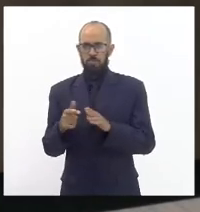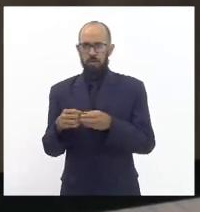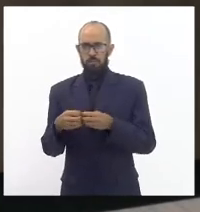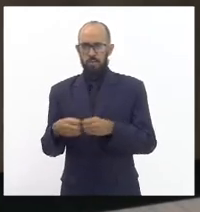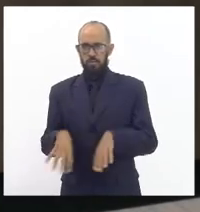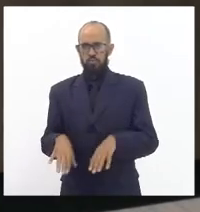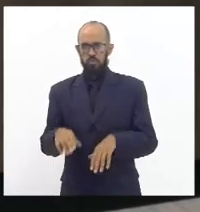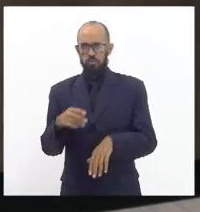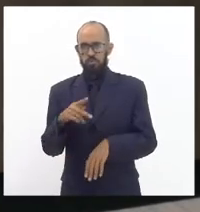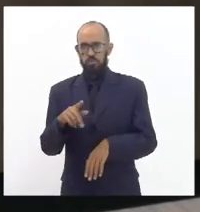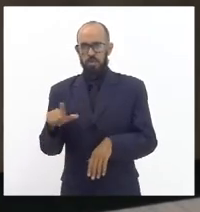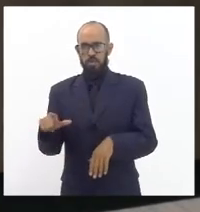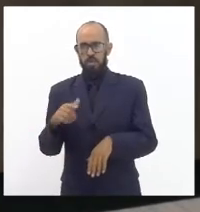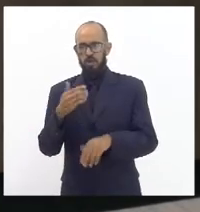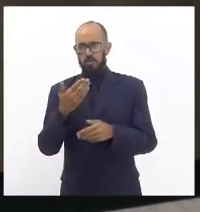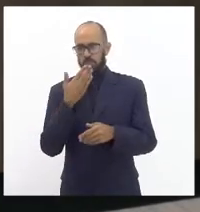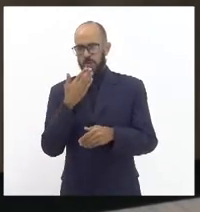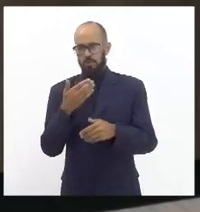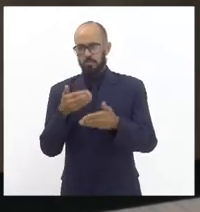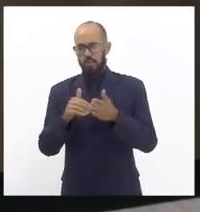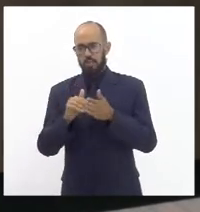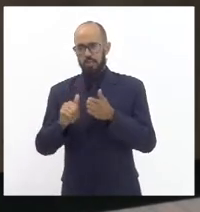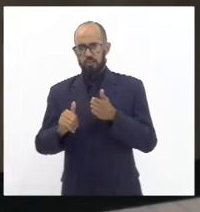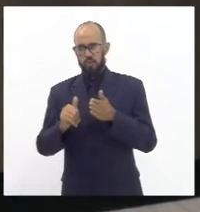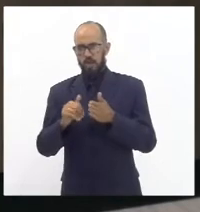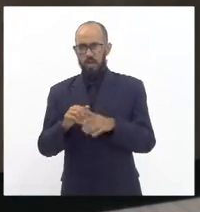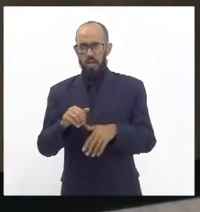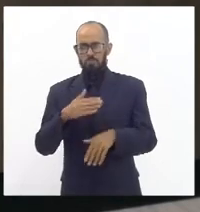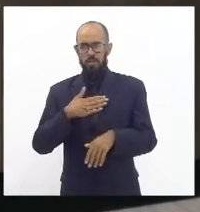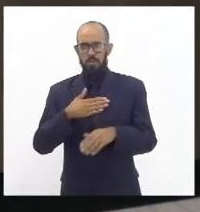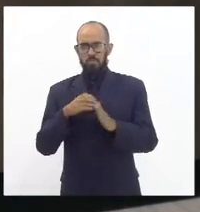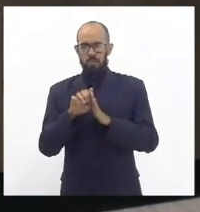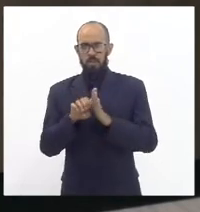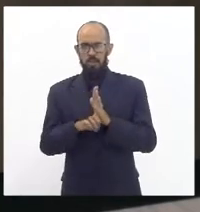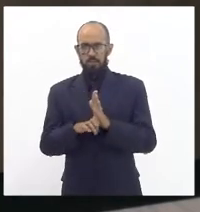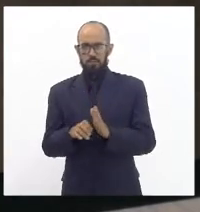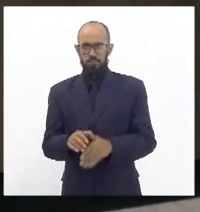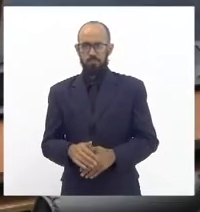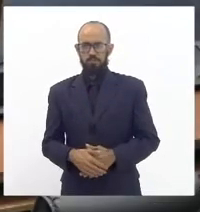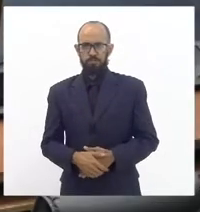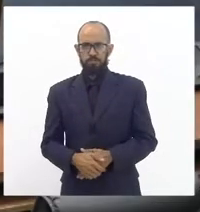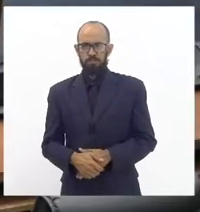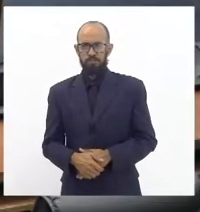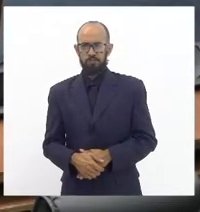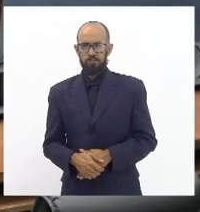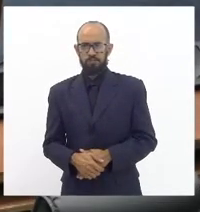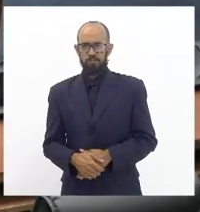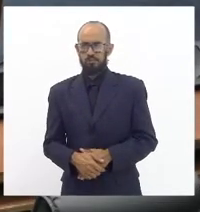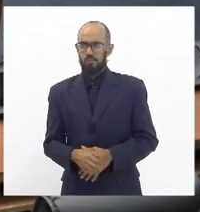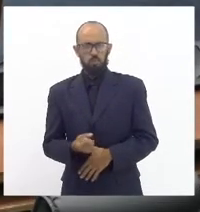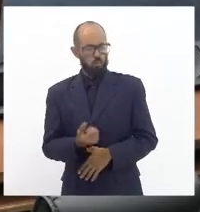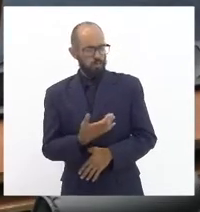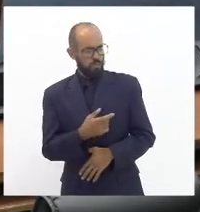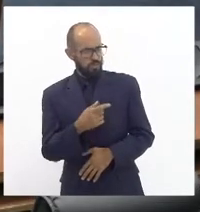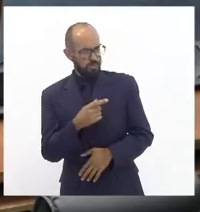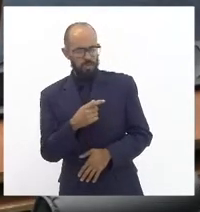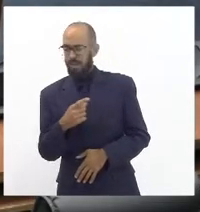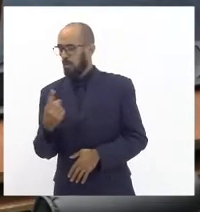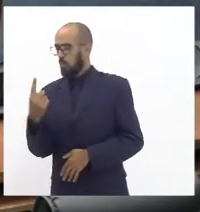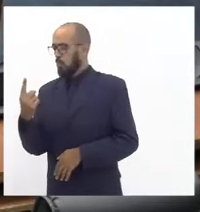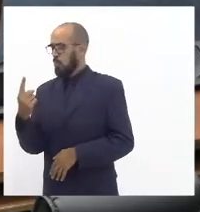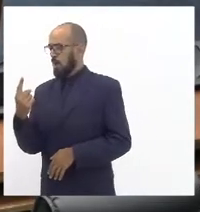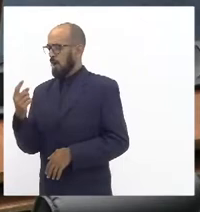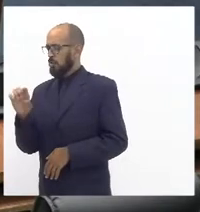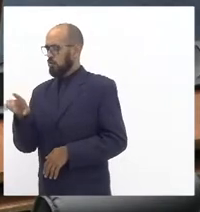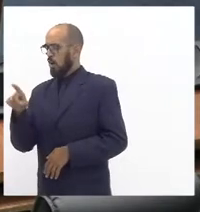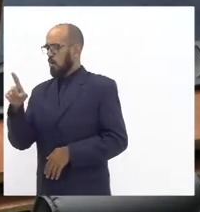projeto eu gostaria de retirá-la Retiro a minha emenda quantas emendas som é uma só Presidente